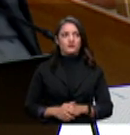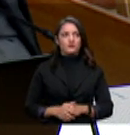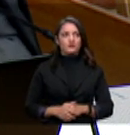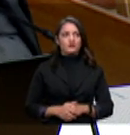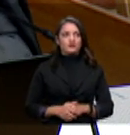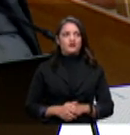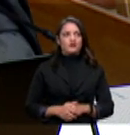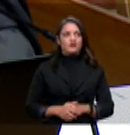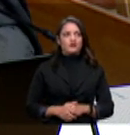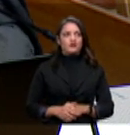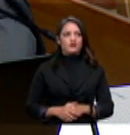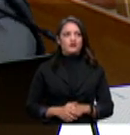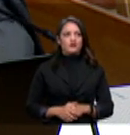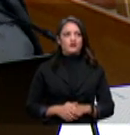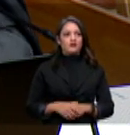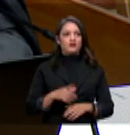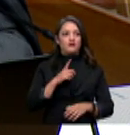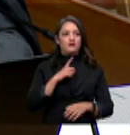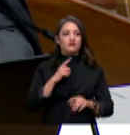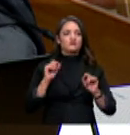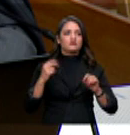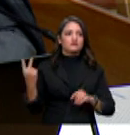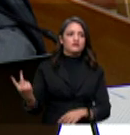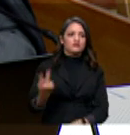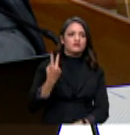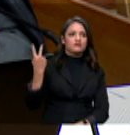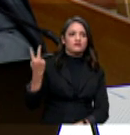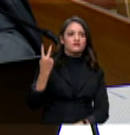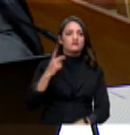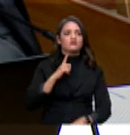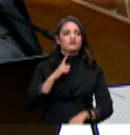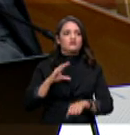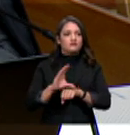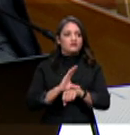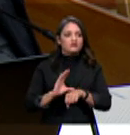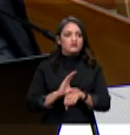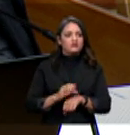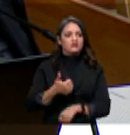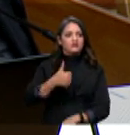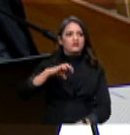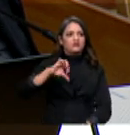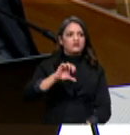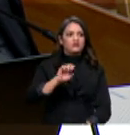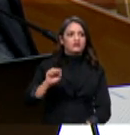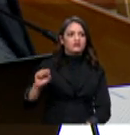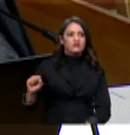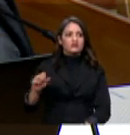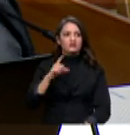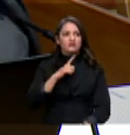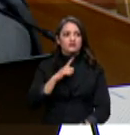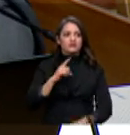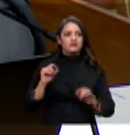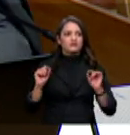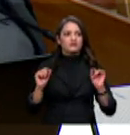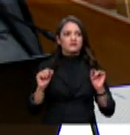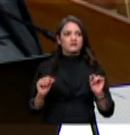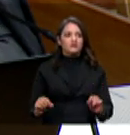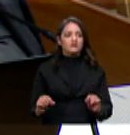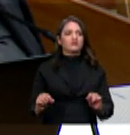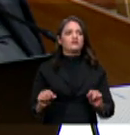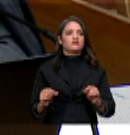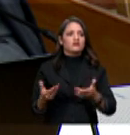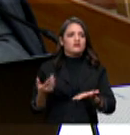apontando a valorização que a Constituição de 1988 pretendeu dar na